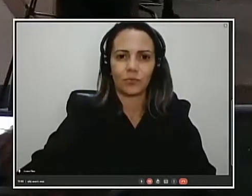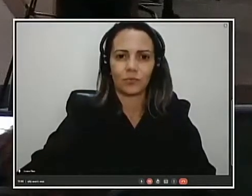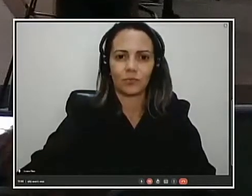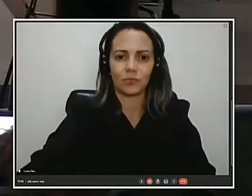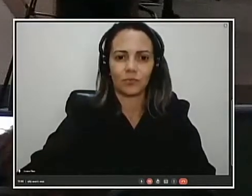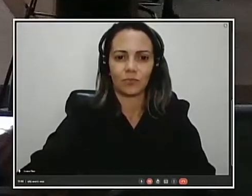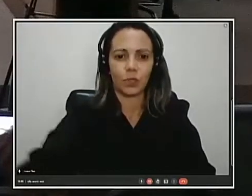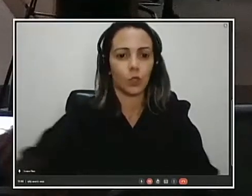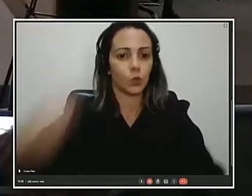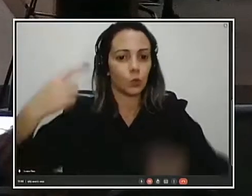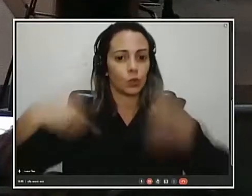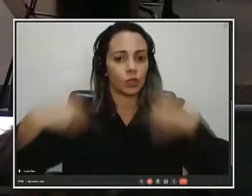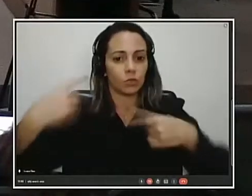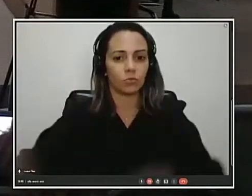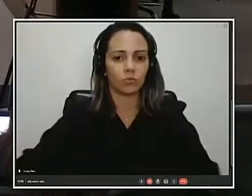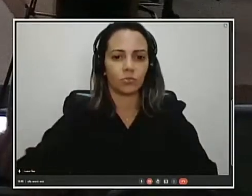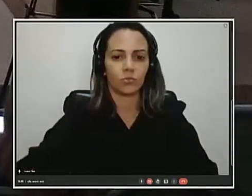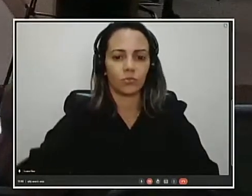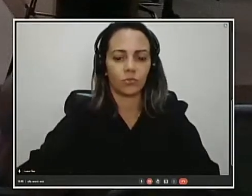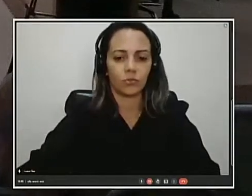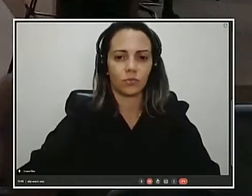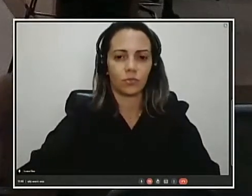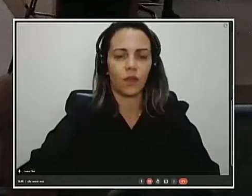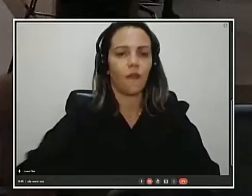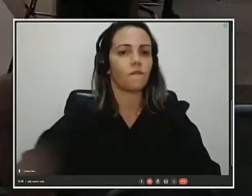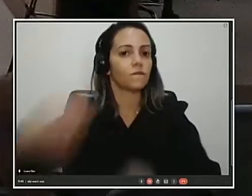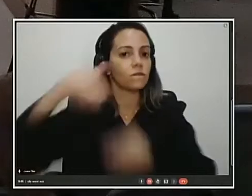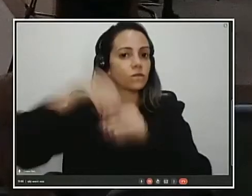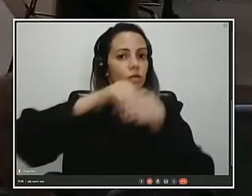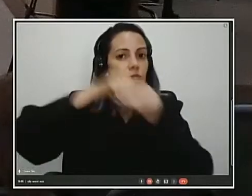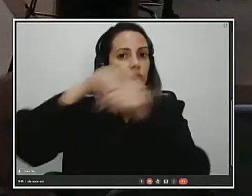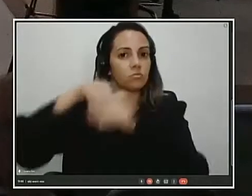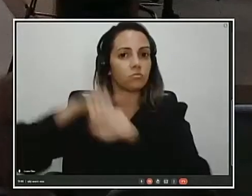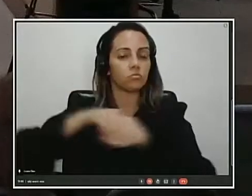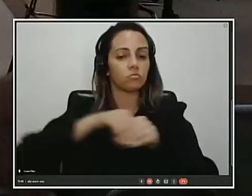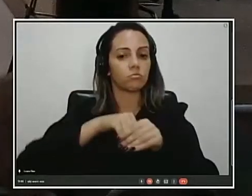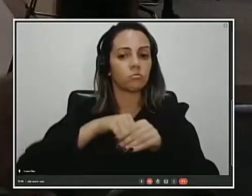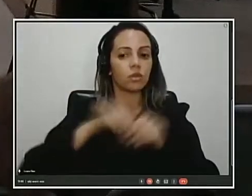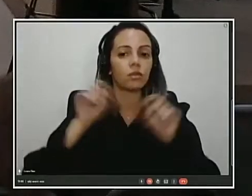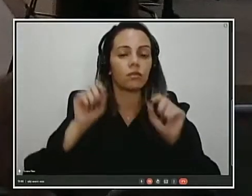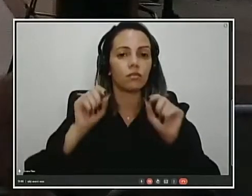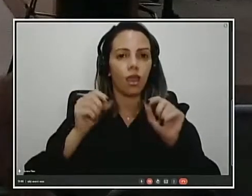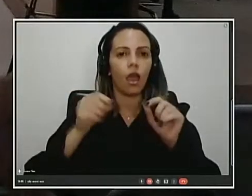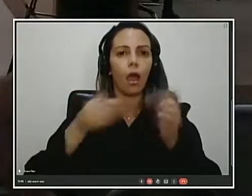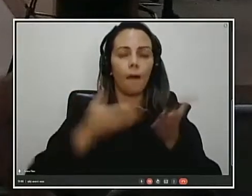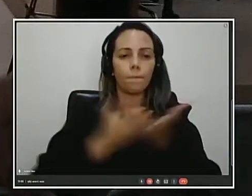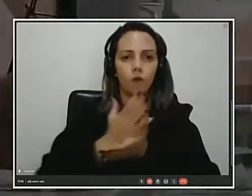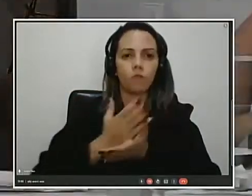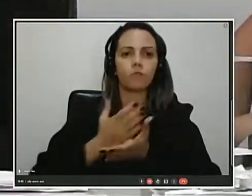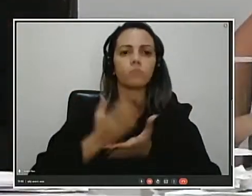discussão? Em votação. Senhores vereadores que aprovam, permaneçam como estão.